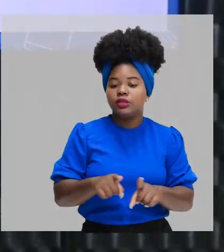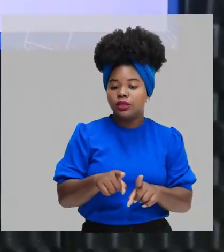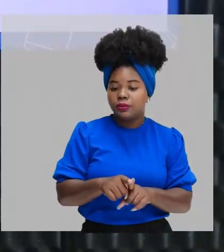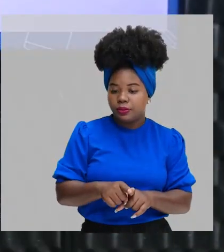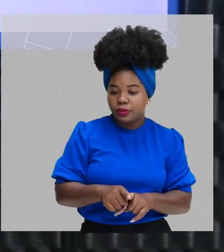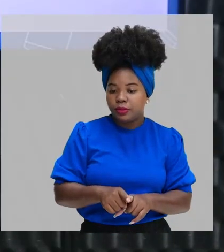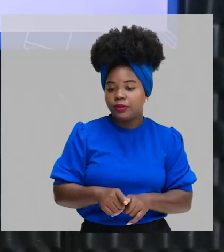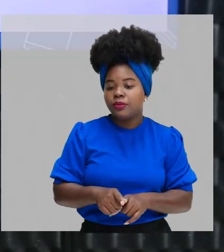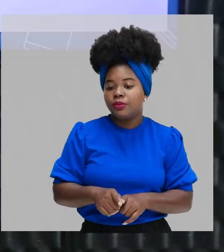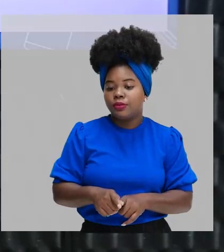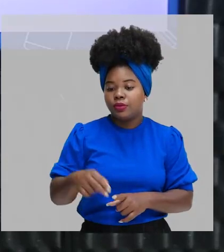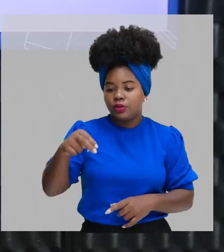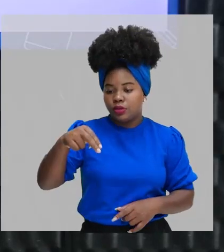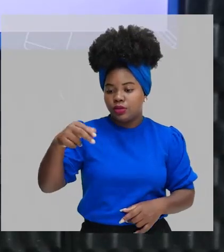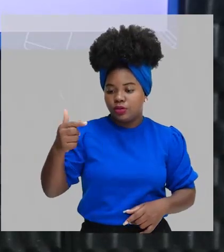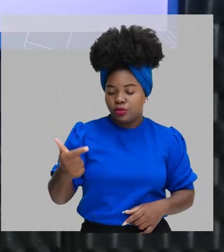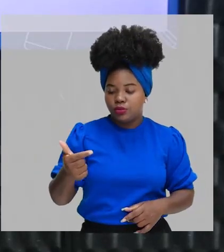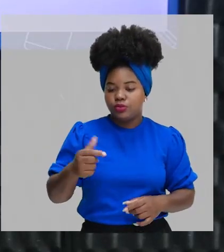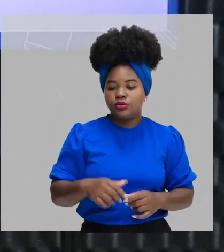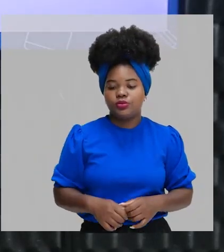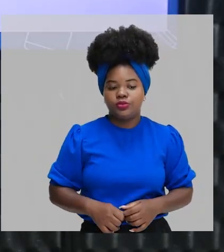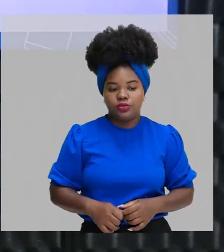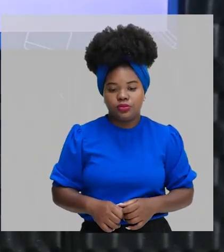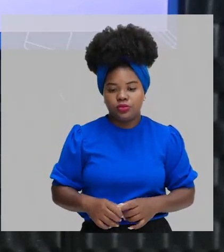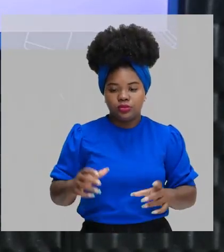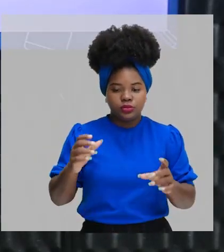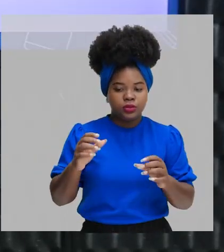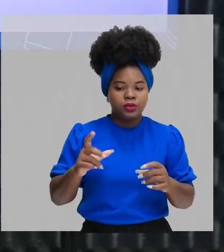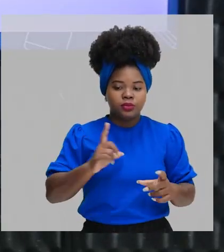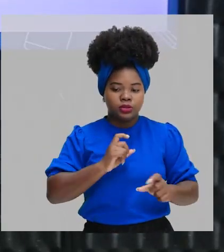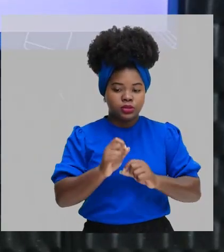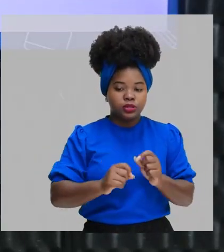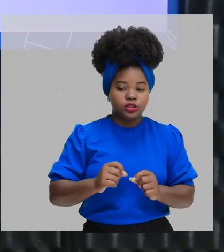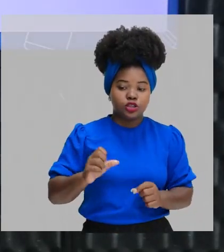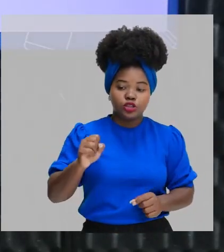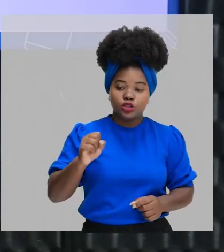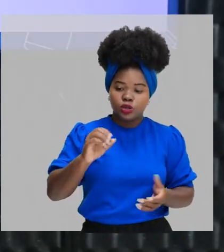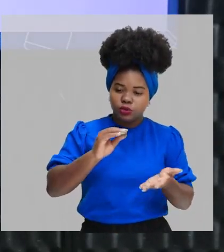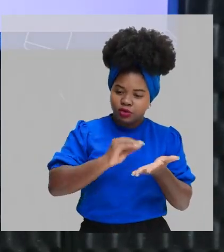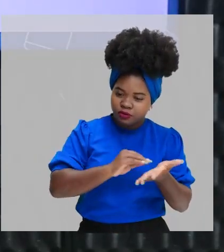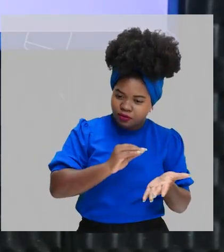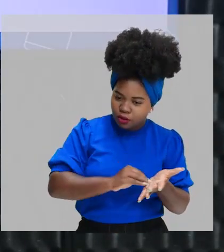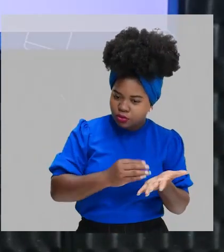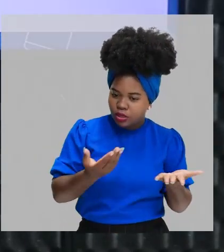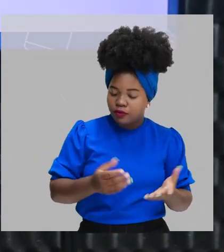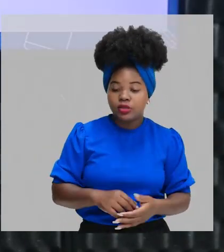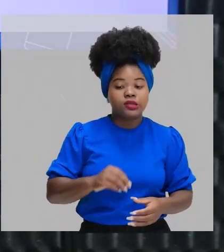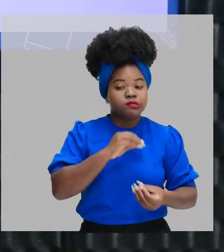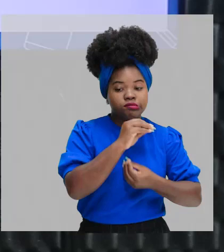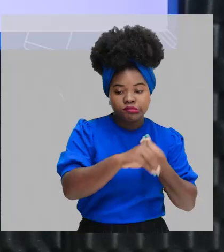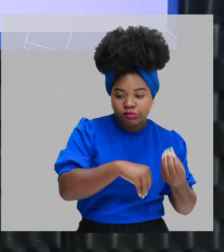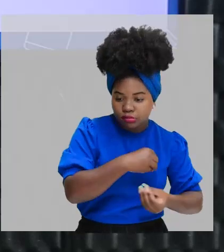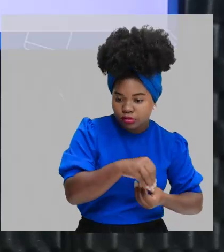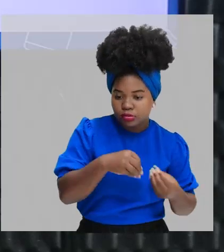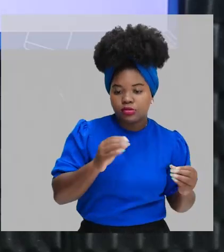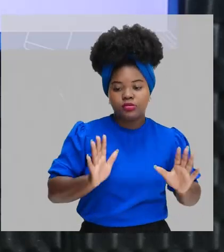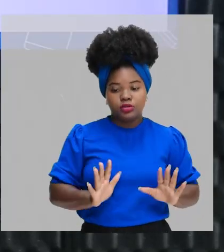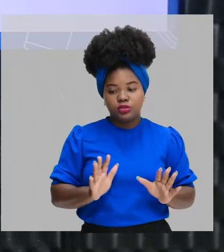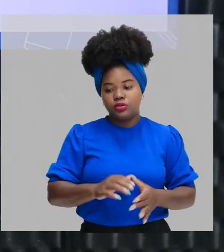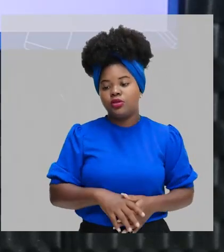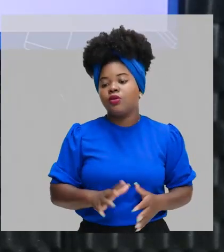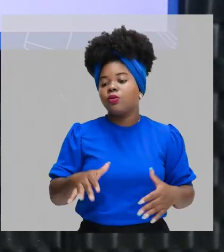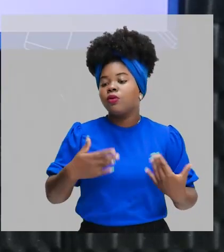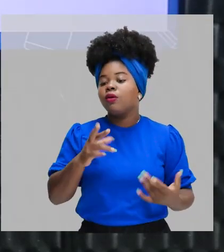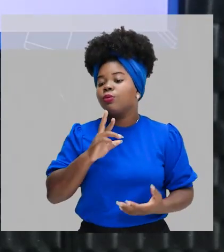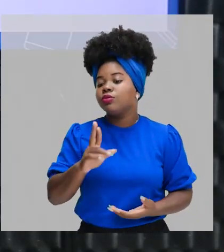de gás de nitrogênio, né? Com aquela sobra inicial, né? Que não reagiu. Então, qual vai ser o